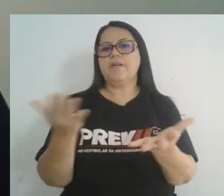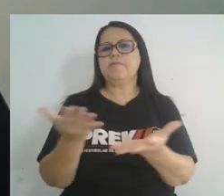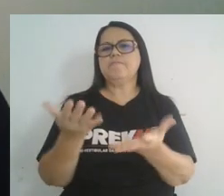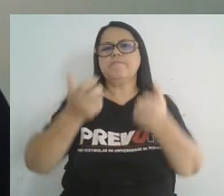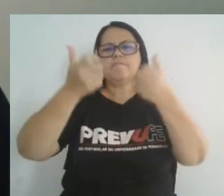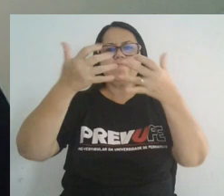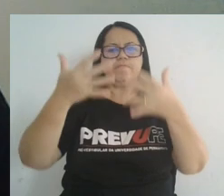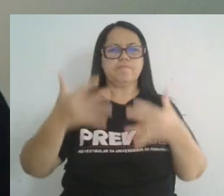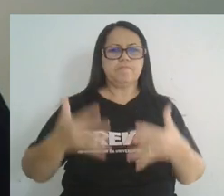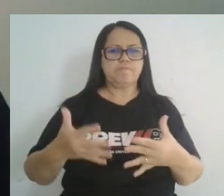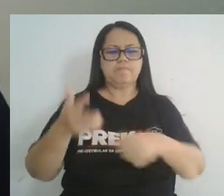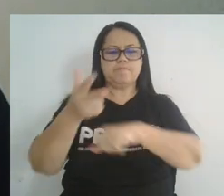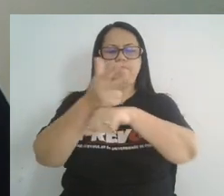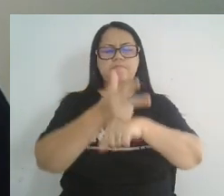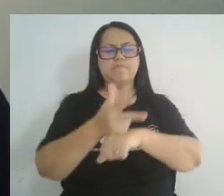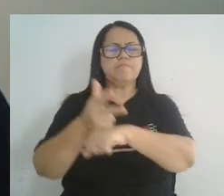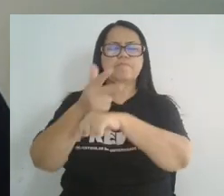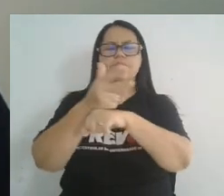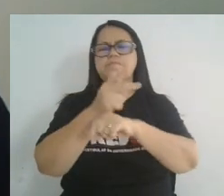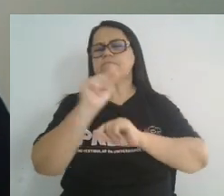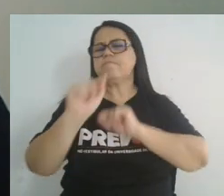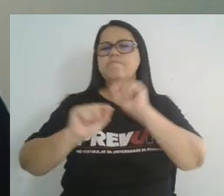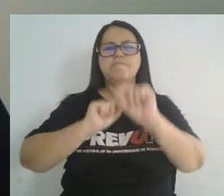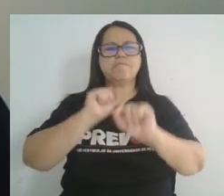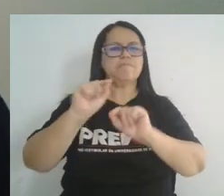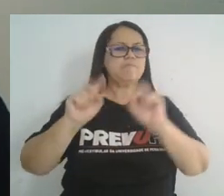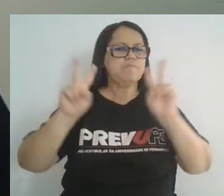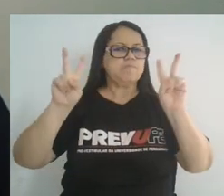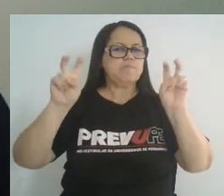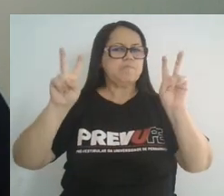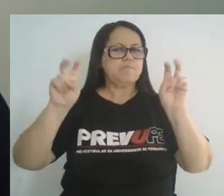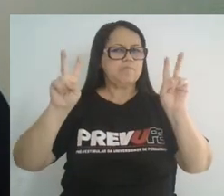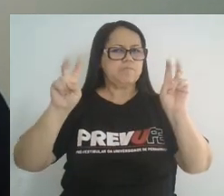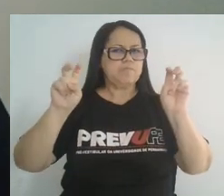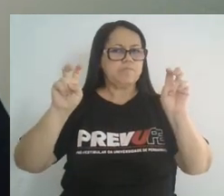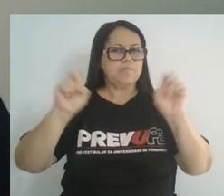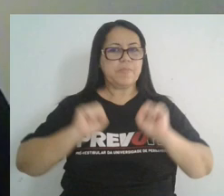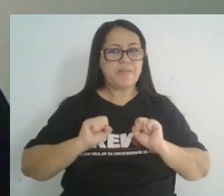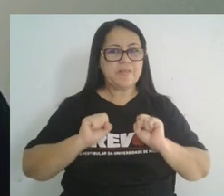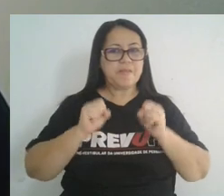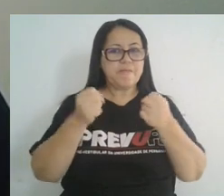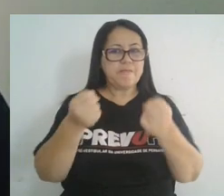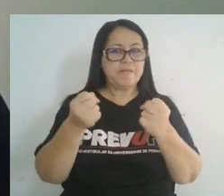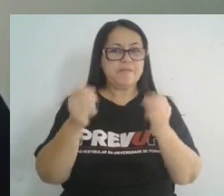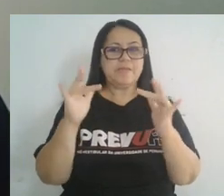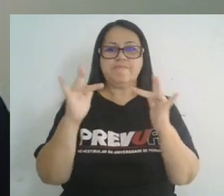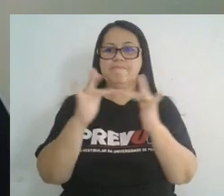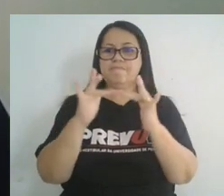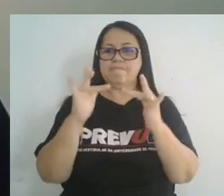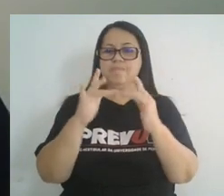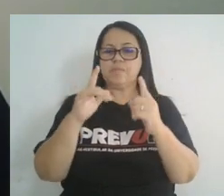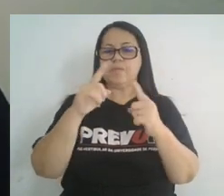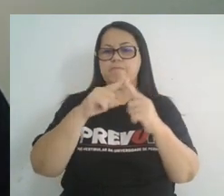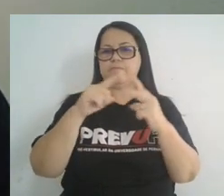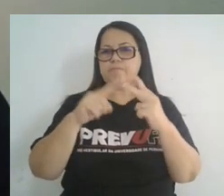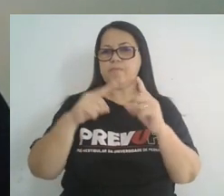Hoje eu estou gravando esse vídeo didático para falar com vocês sobre a força de atrito. Os dois tipos de força de